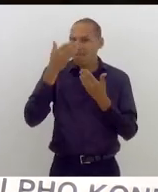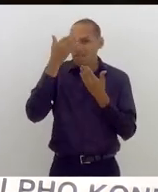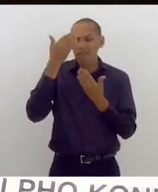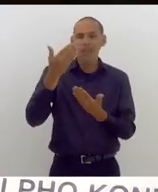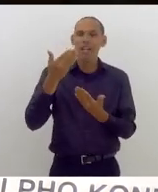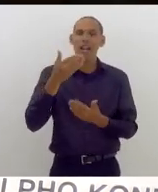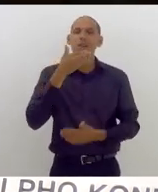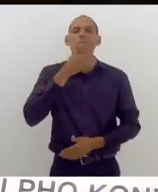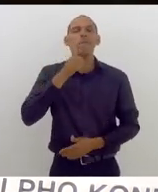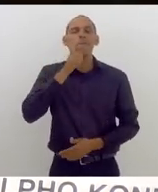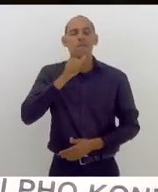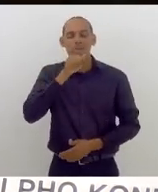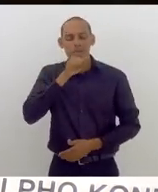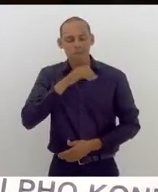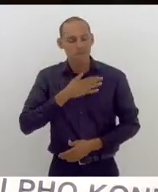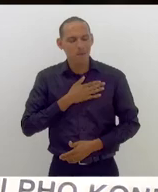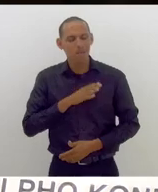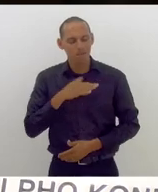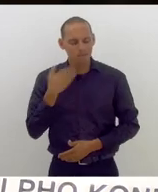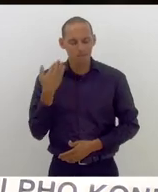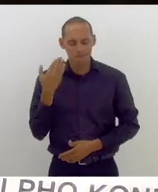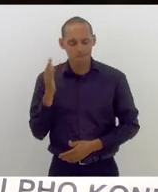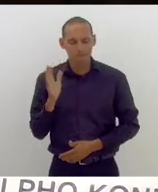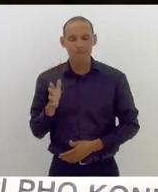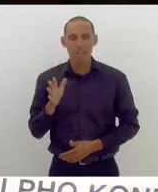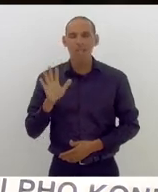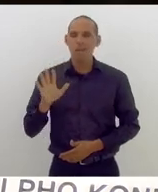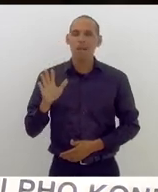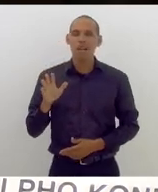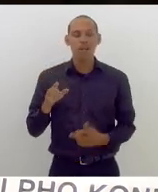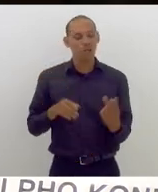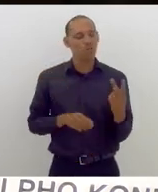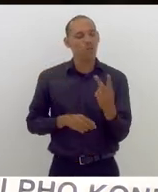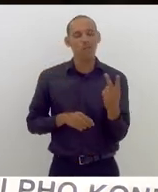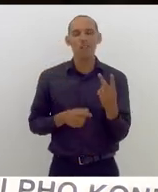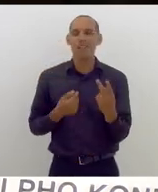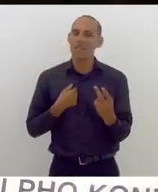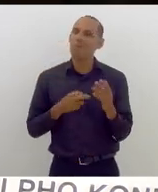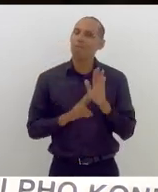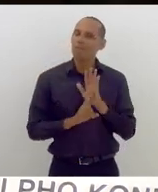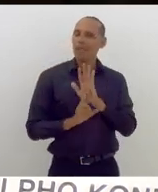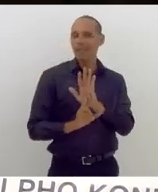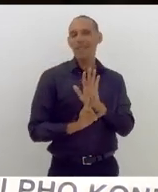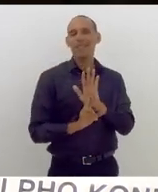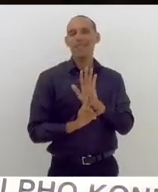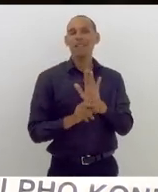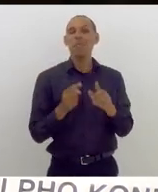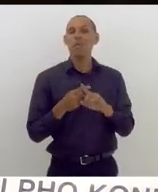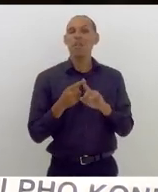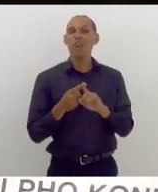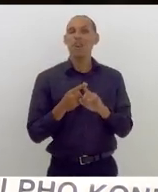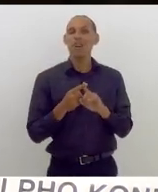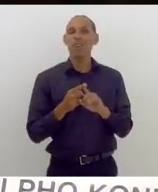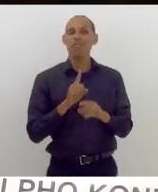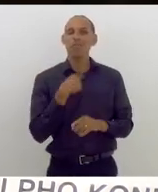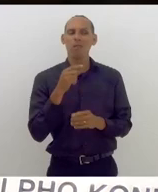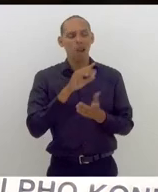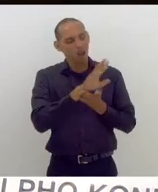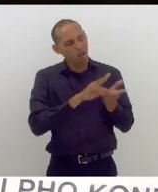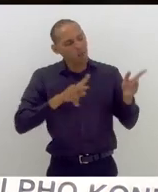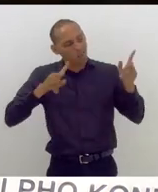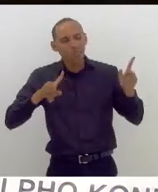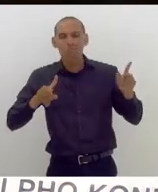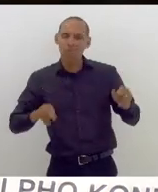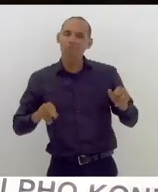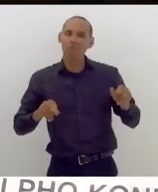meus pais, que já se foram, e que, de uma certa forma, eu aqui os represento, por ter nos dado esse exemplo de solidariedade,